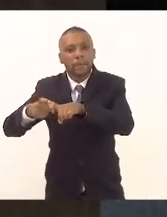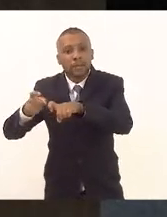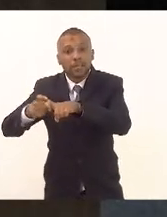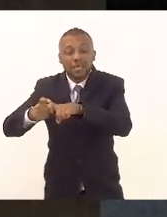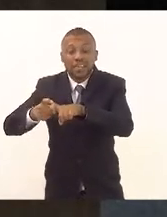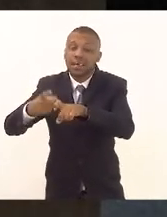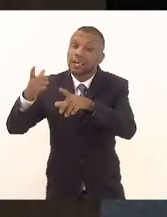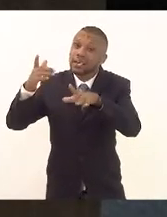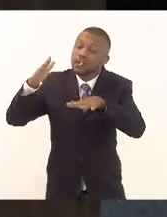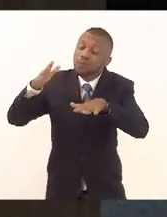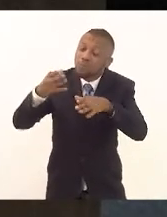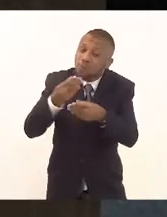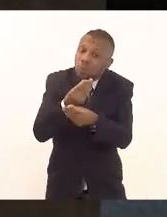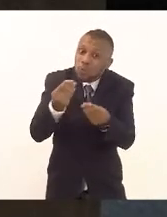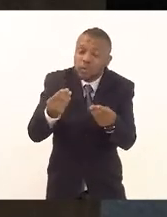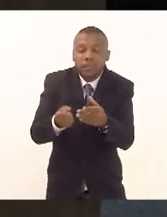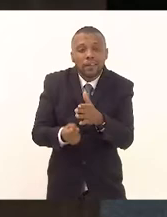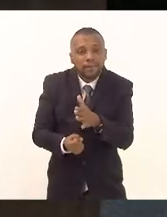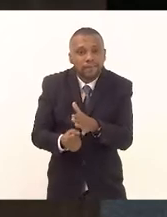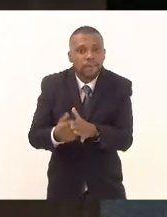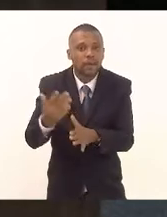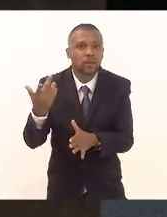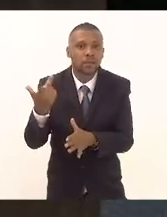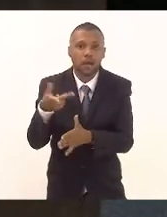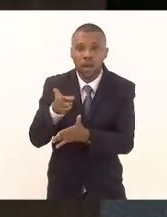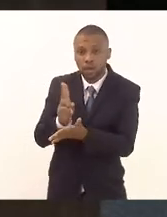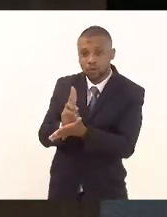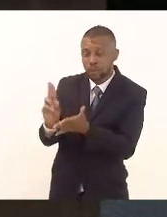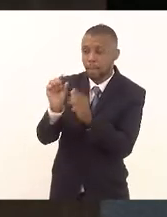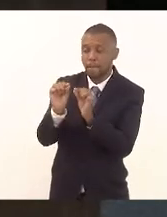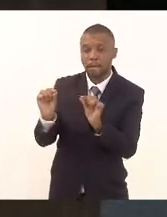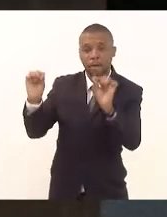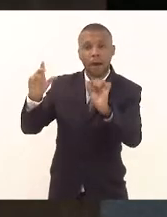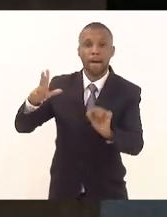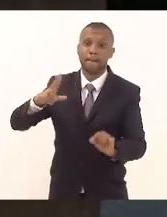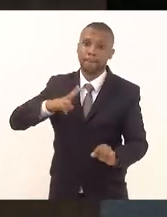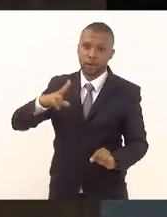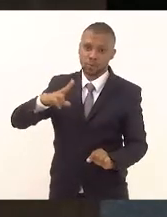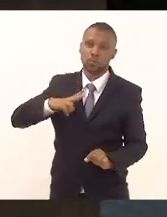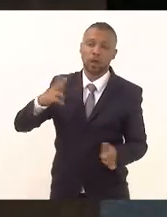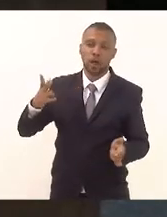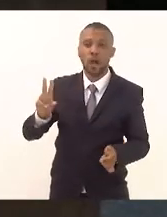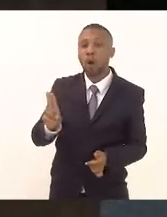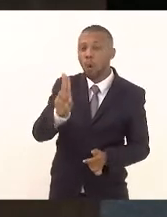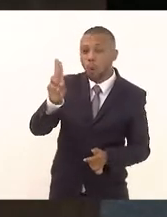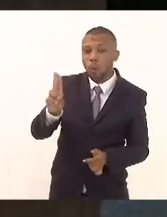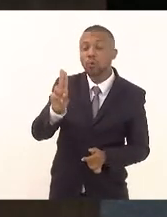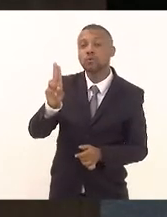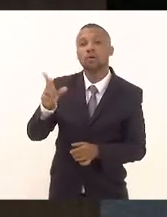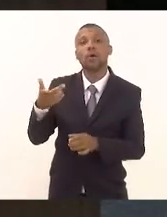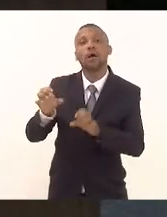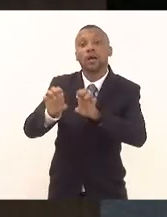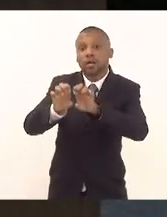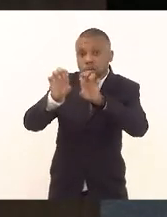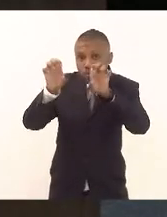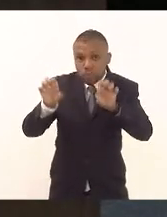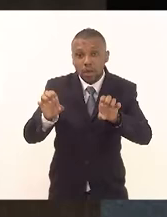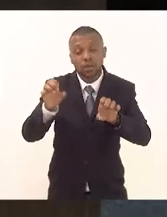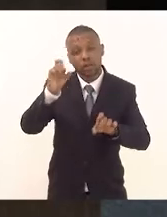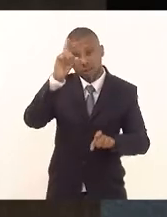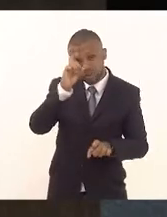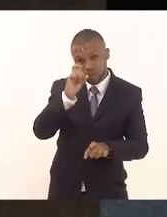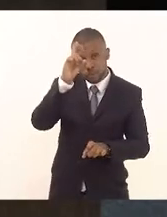muitas das vezes, senhor presidente, as universidades particulares usam estruturas de hospitais